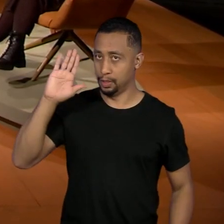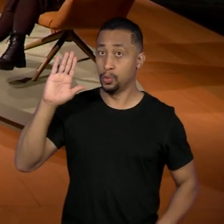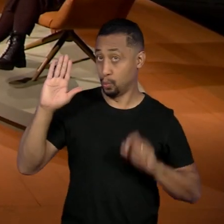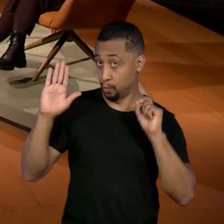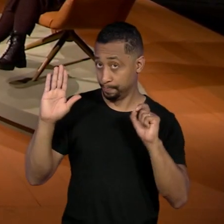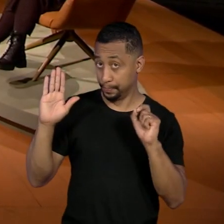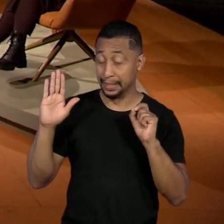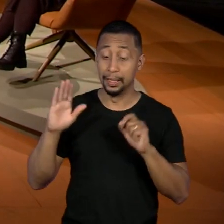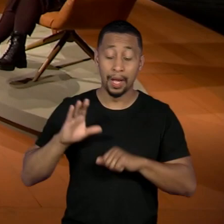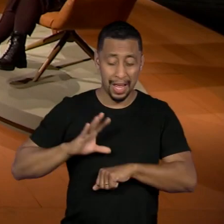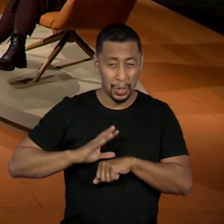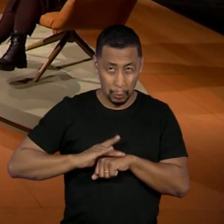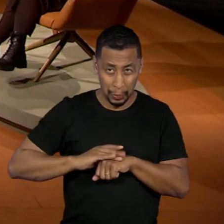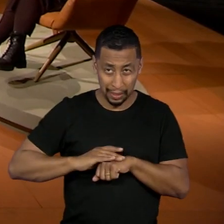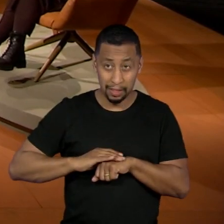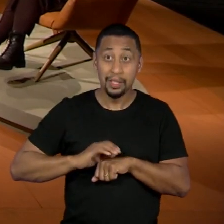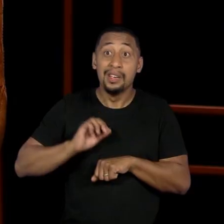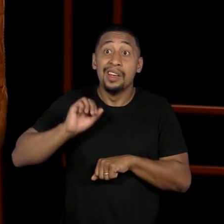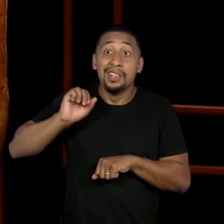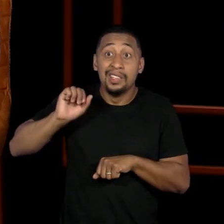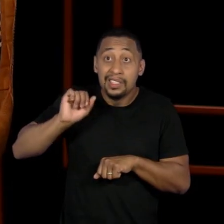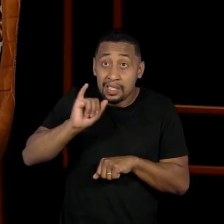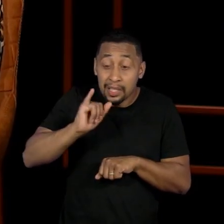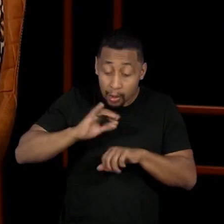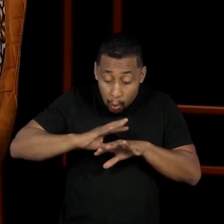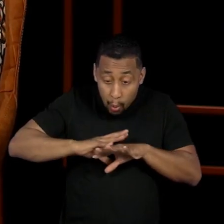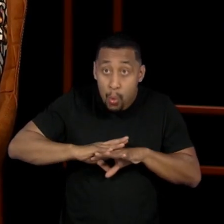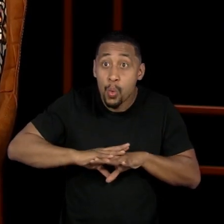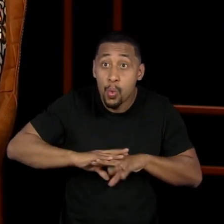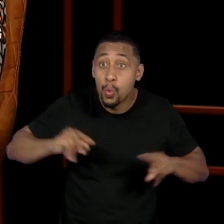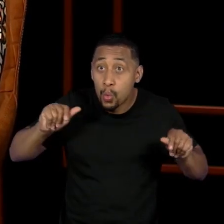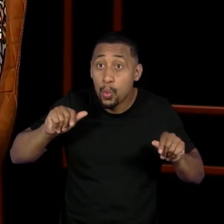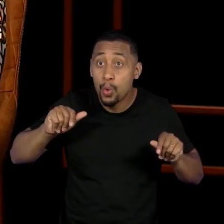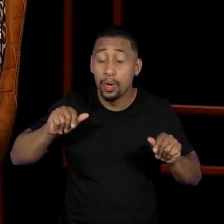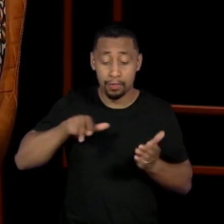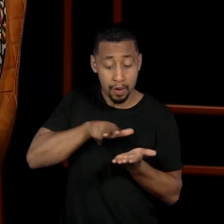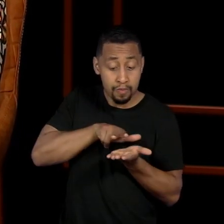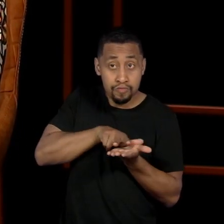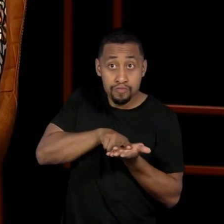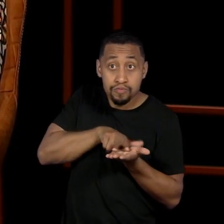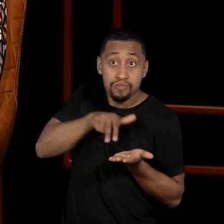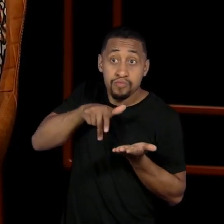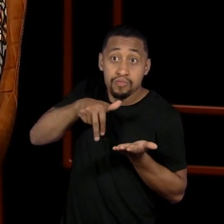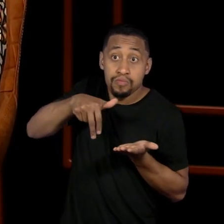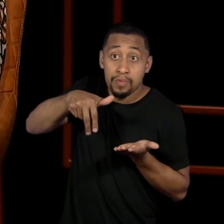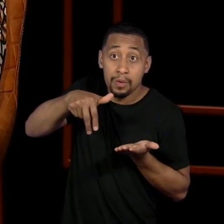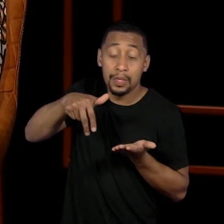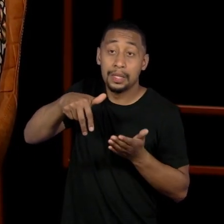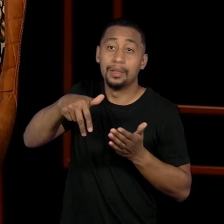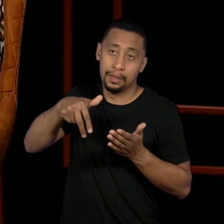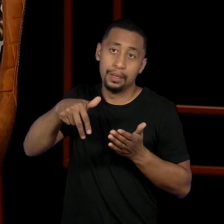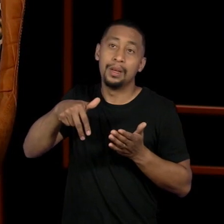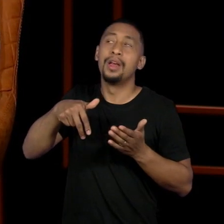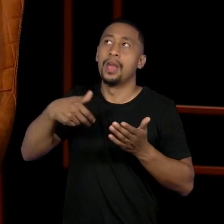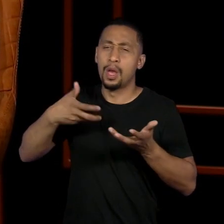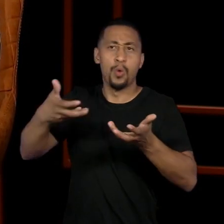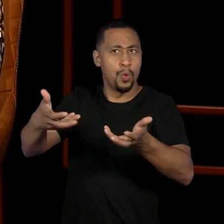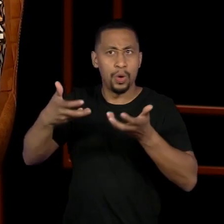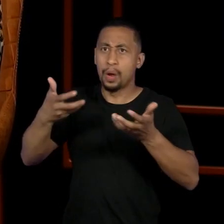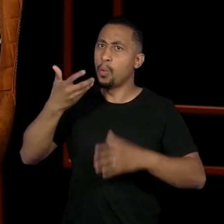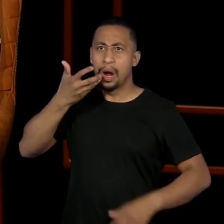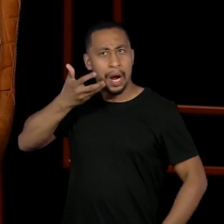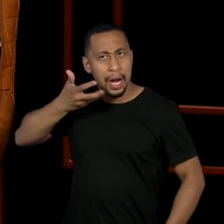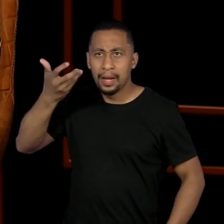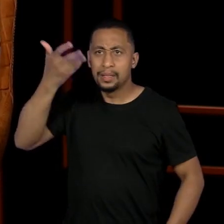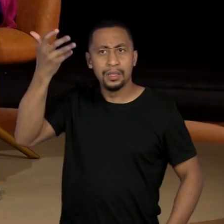sair desta cama, deste hospital, se eu sair daqui, eu vou cantar com todos